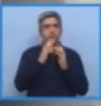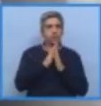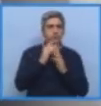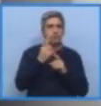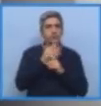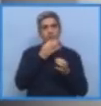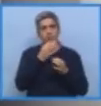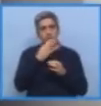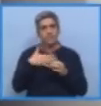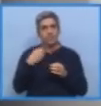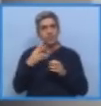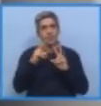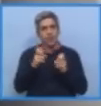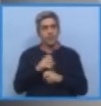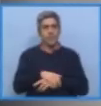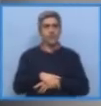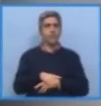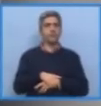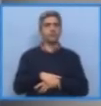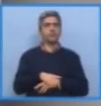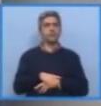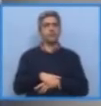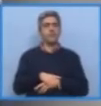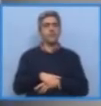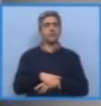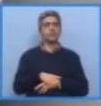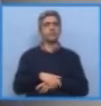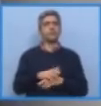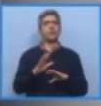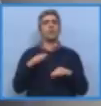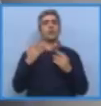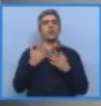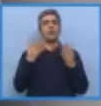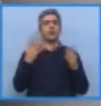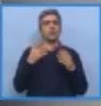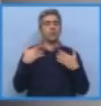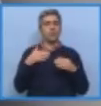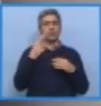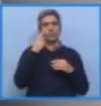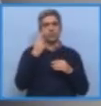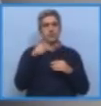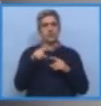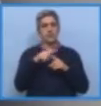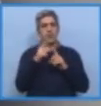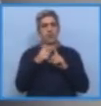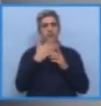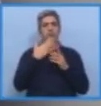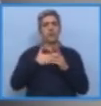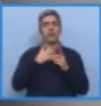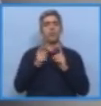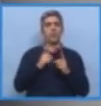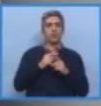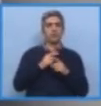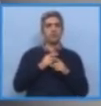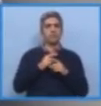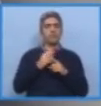refletida a misericórdia. Qual foi, digamos, o grande mérito que esse ano e essa iniciativa nos deu?